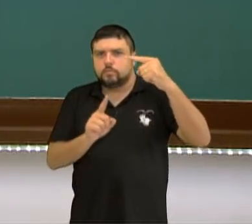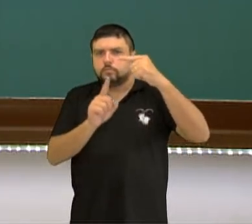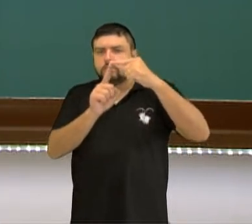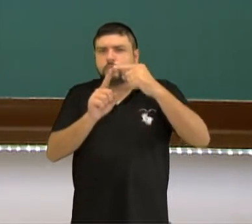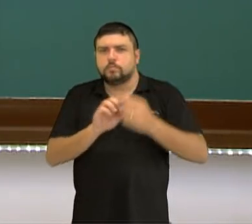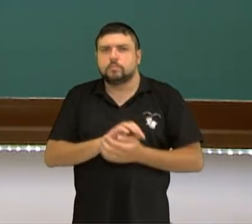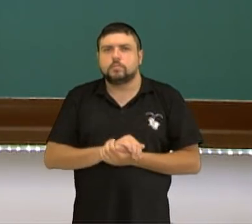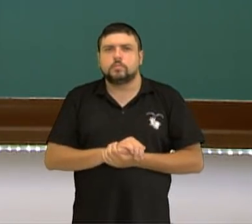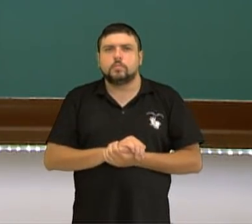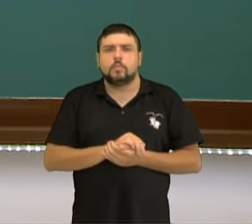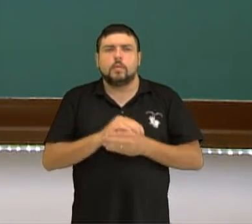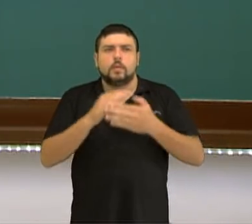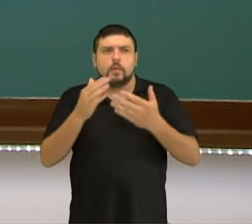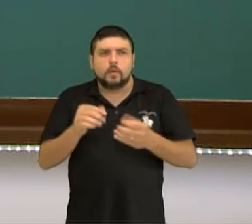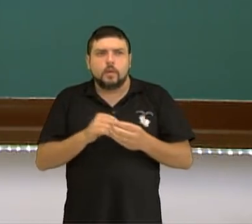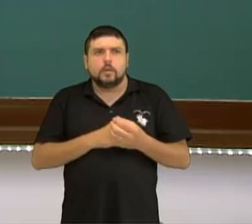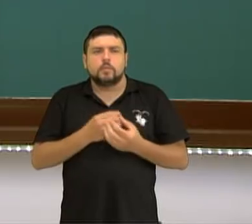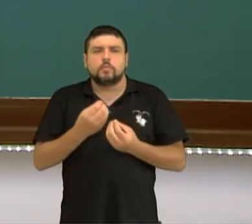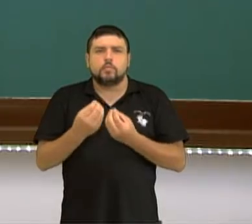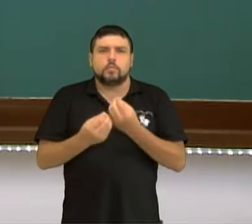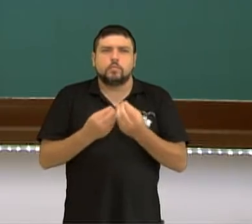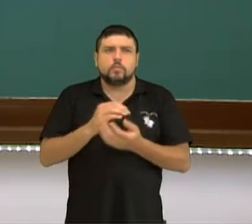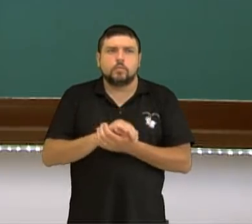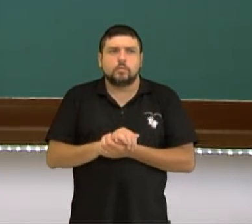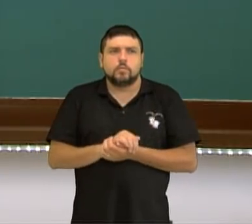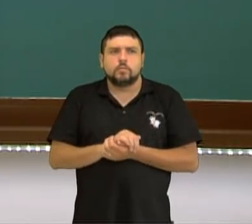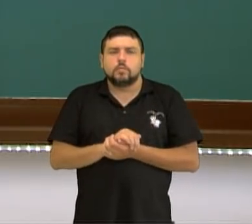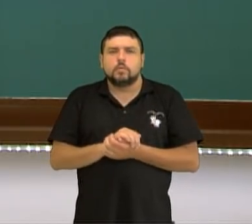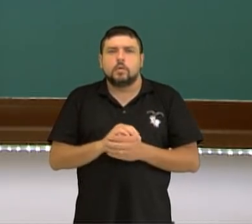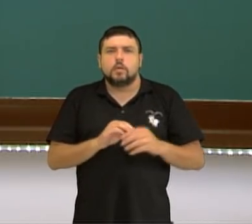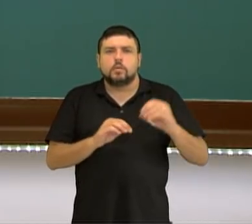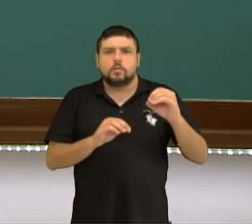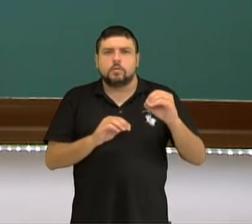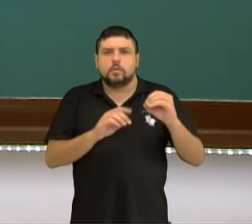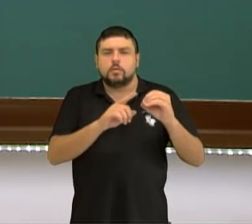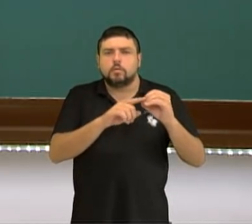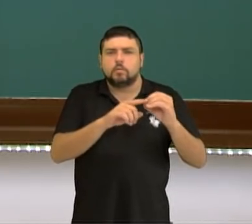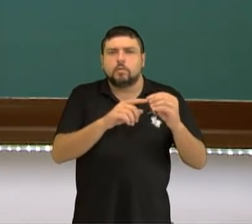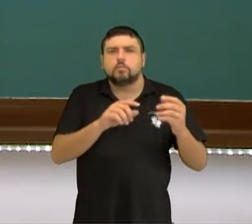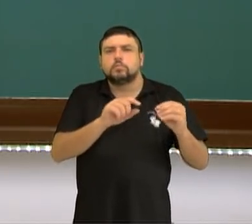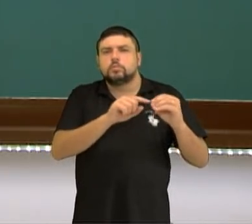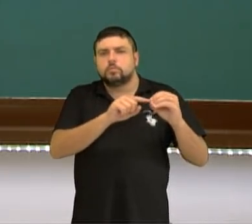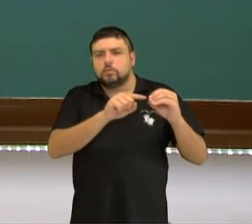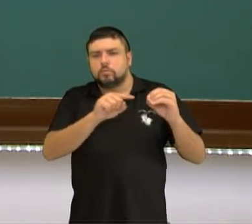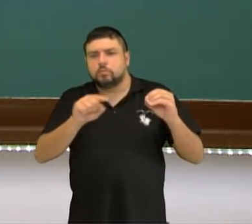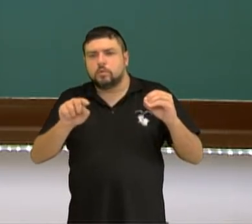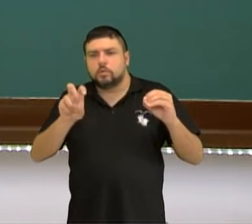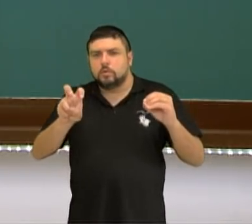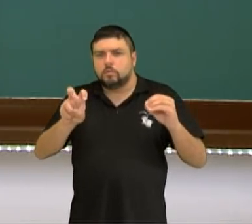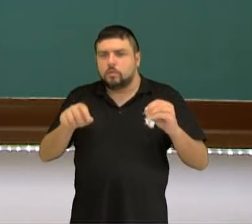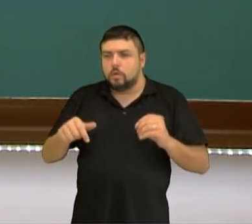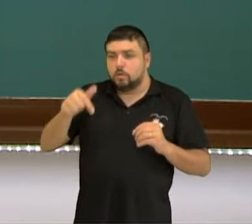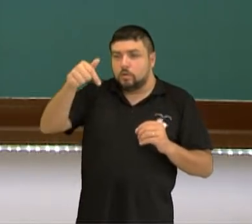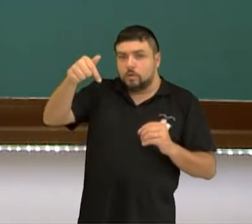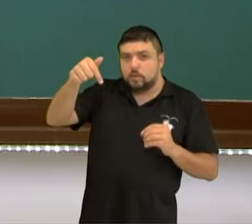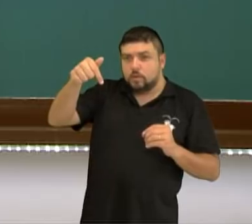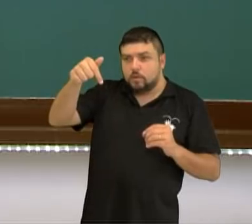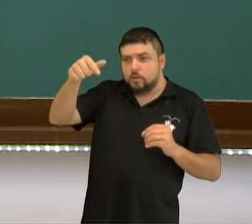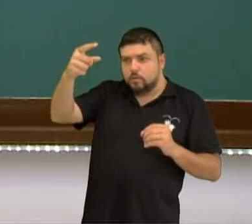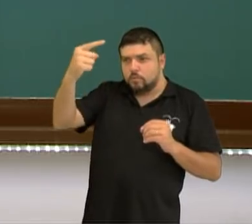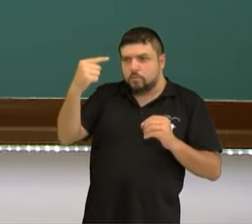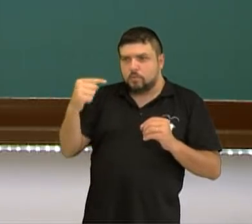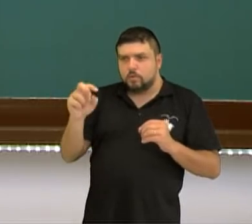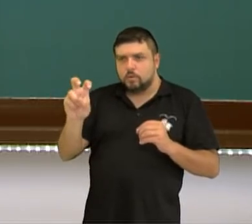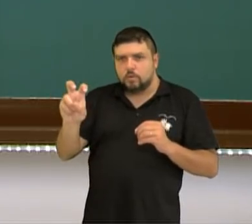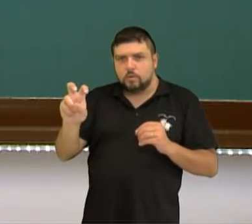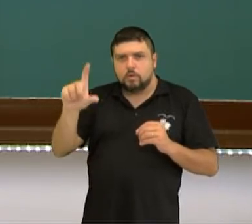2 vezes 0 dá 0, mais 5, 5. Então, do 7 para o 5, diminuiu. A mesma coisa acontece do 5